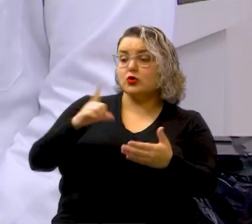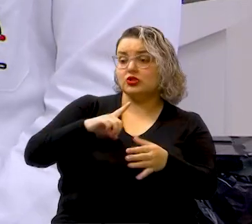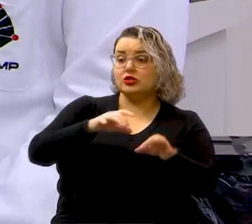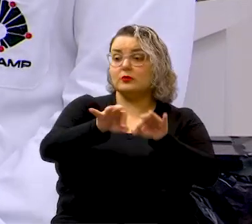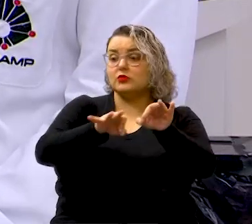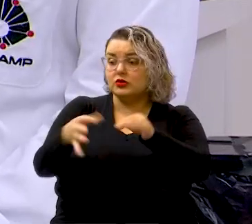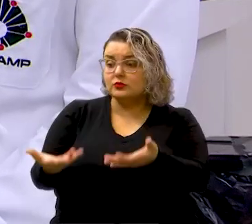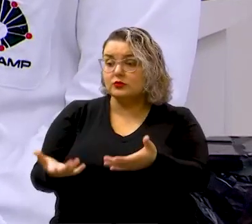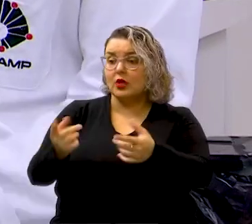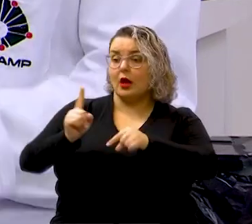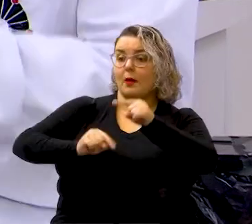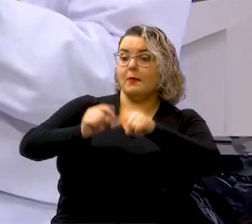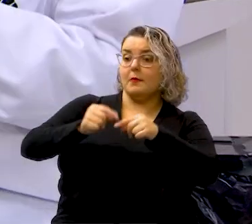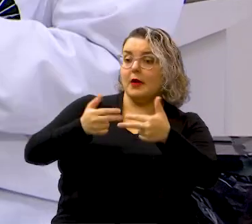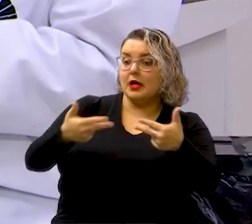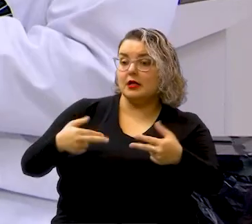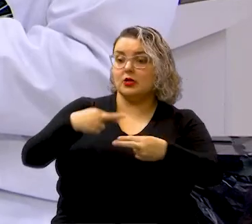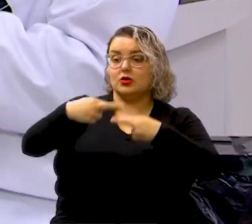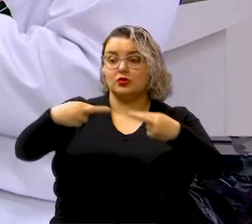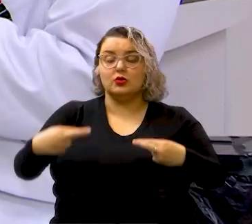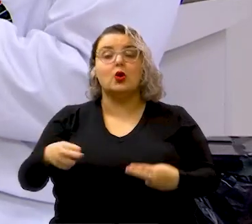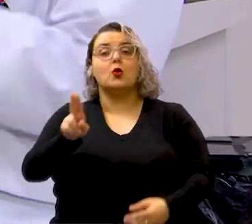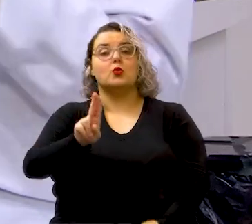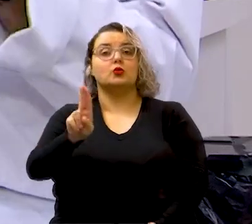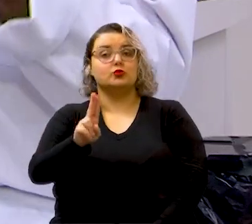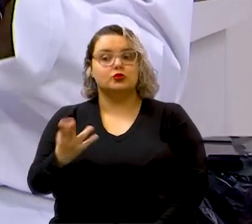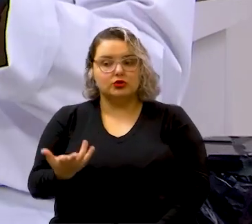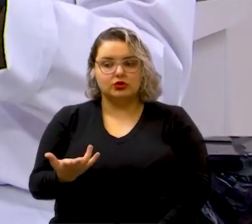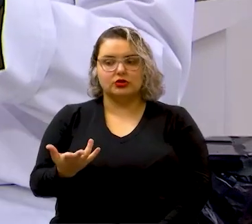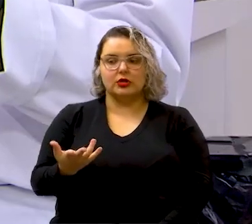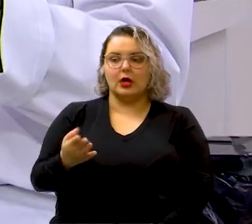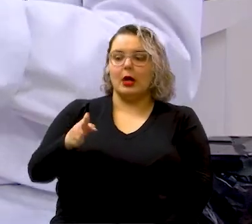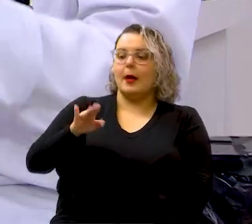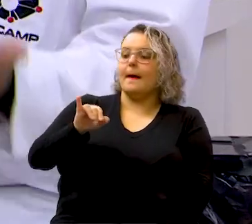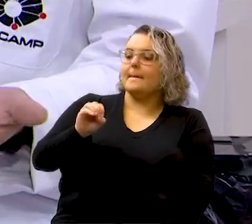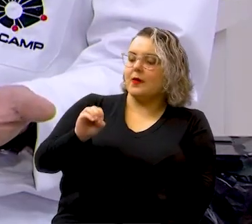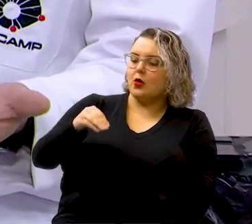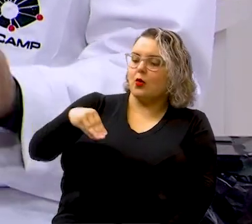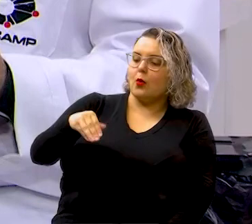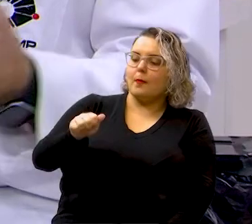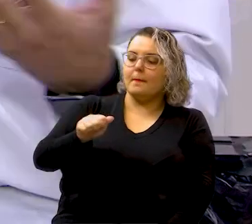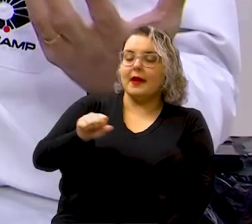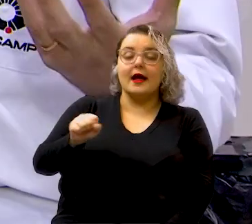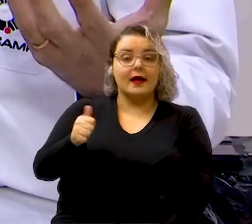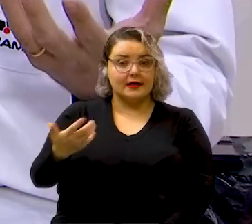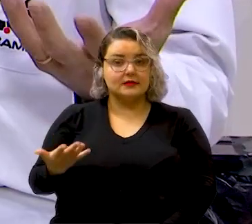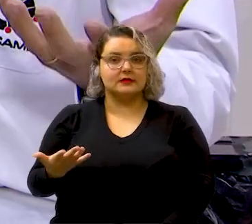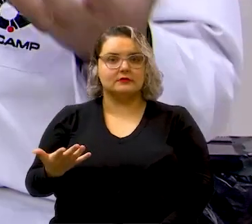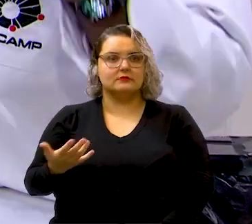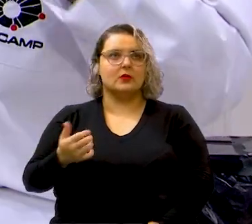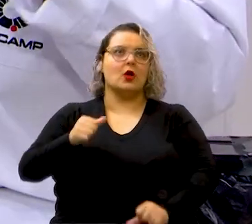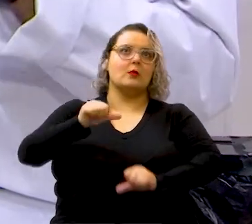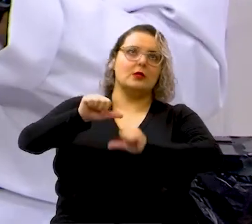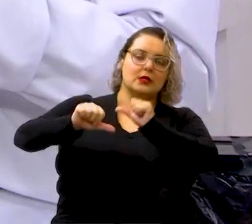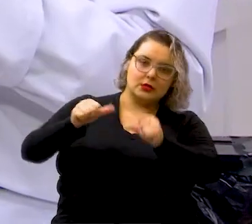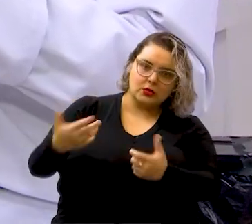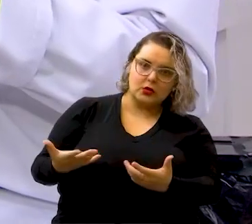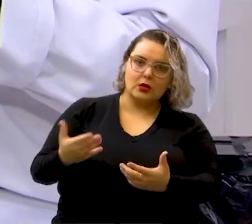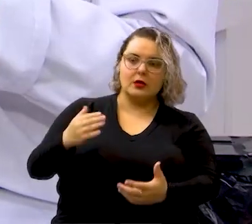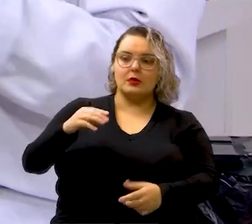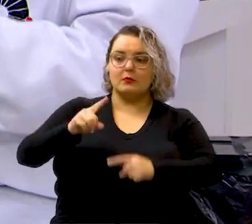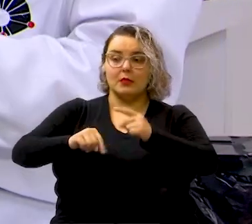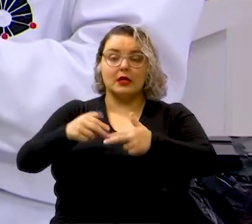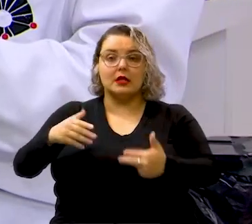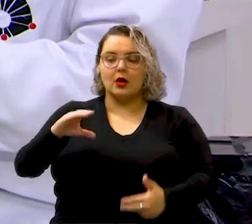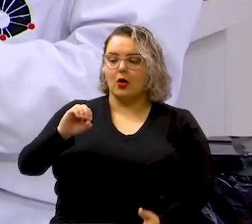Hoje nós temos projetos também de pegar materiais reciclados, utilizar biomassa, para transformar biomassa em